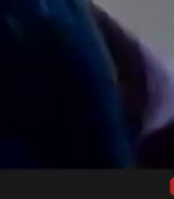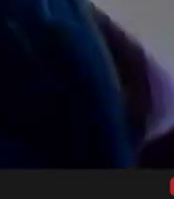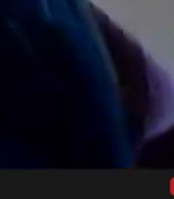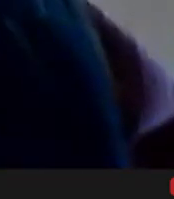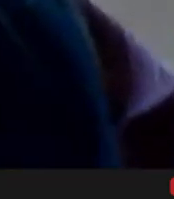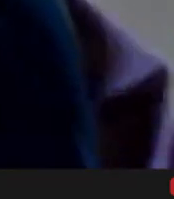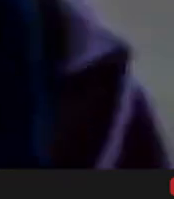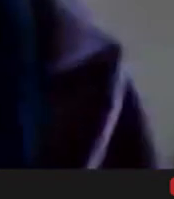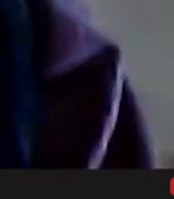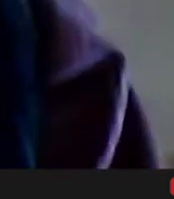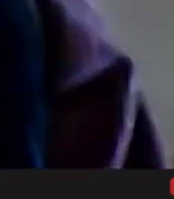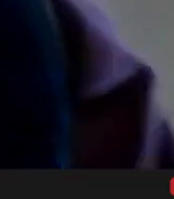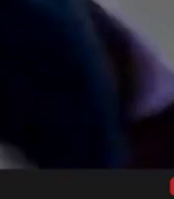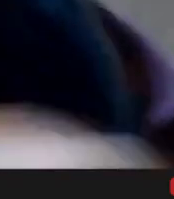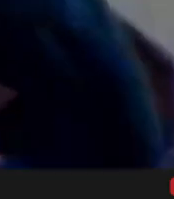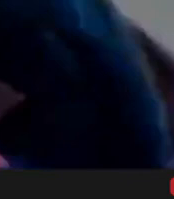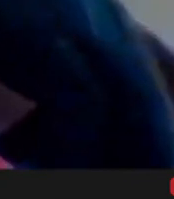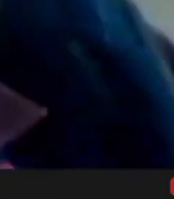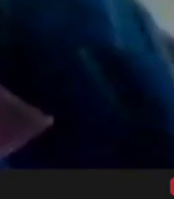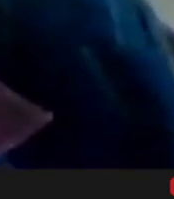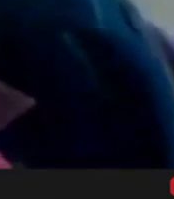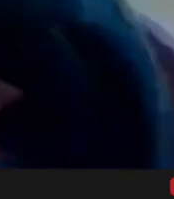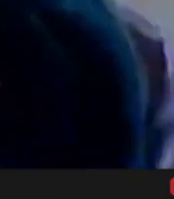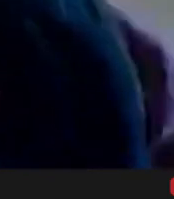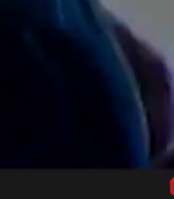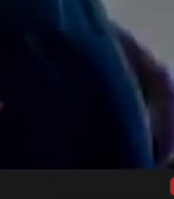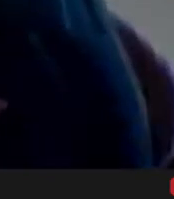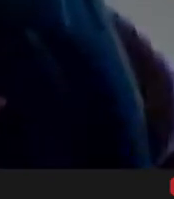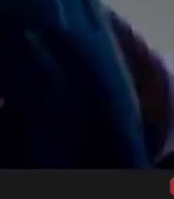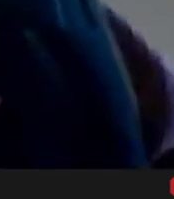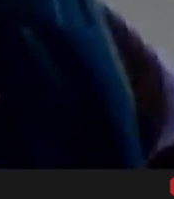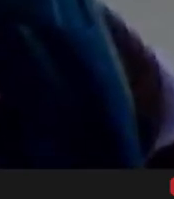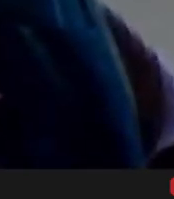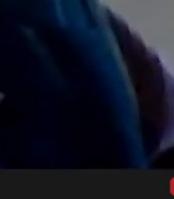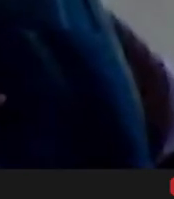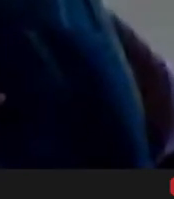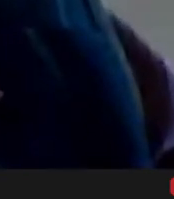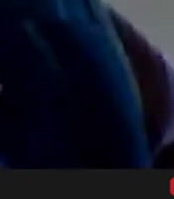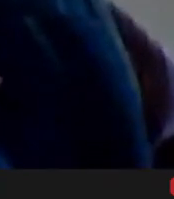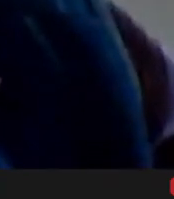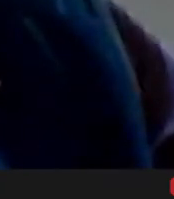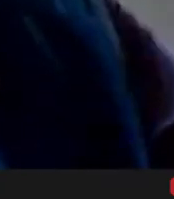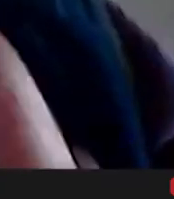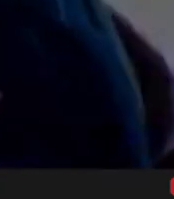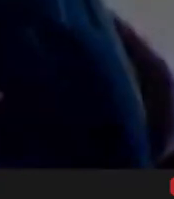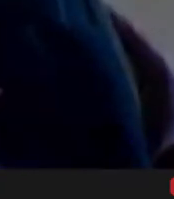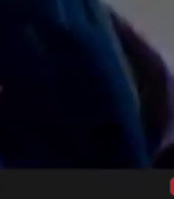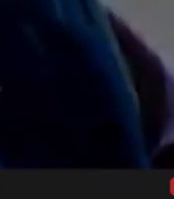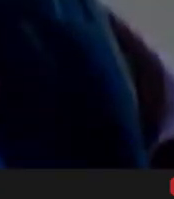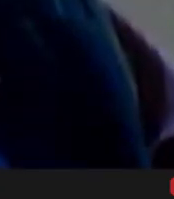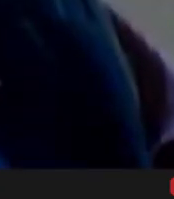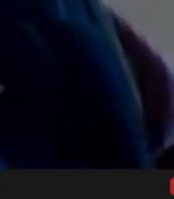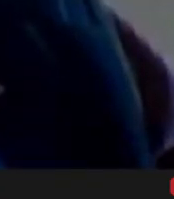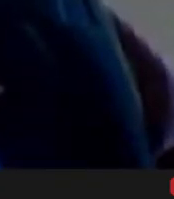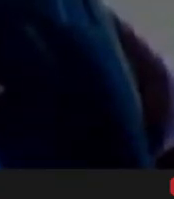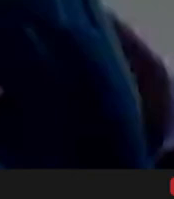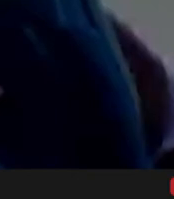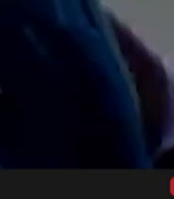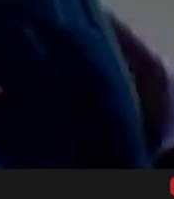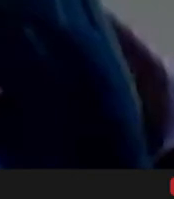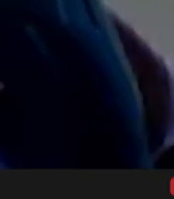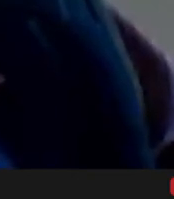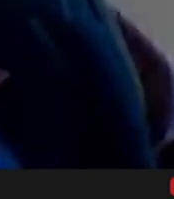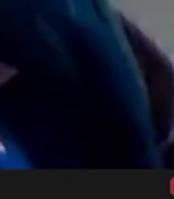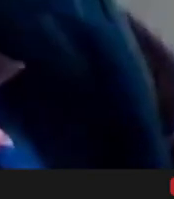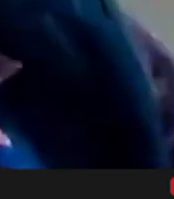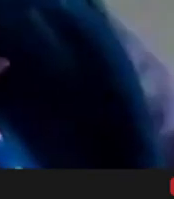fonte, verificar uma foto, falar com o pai, falar com o professor, consultar um site, e várias coisas. Várias e várias